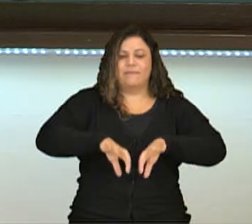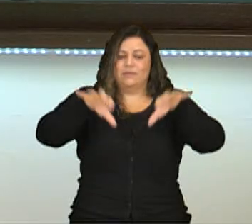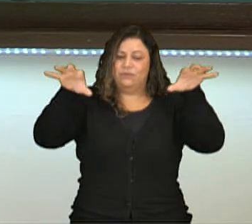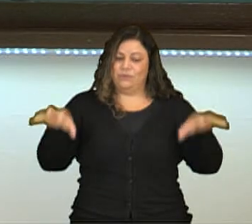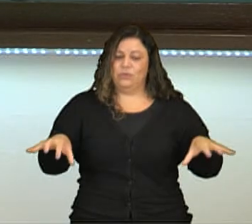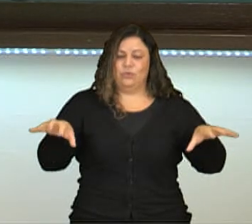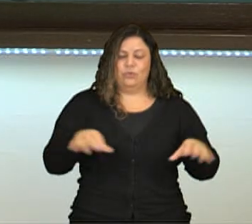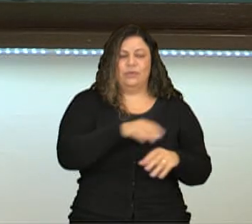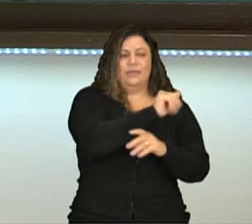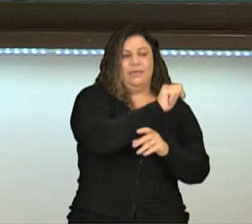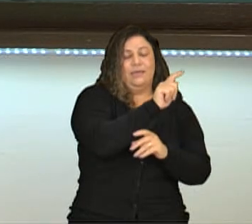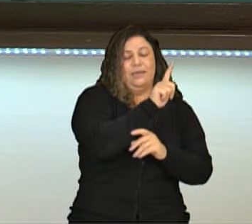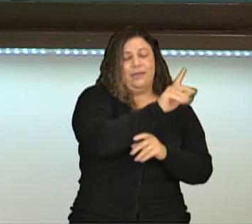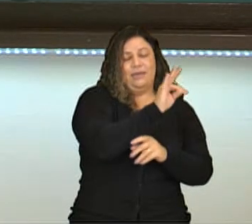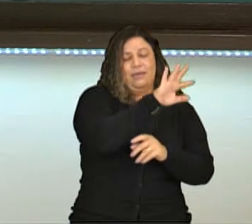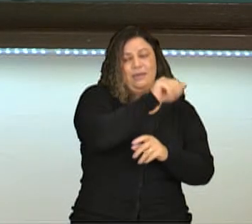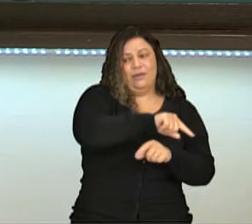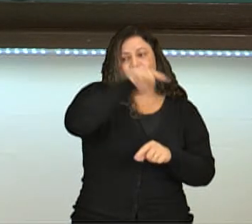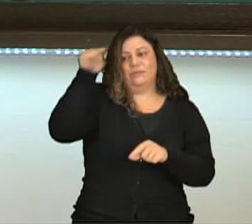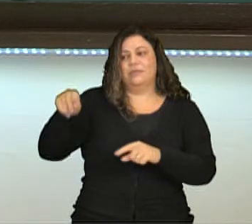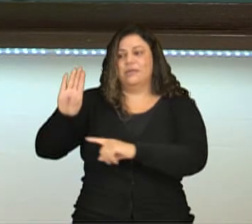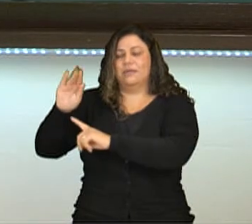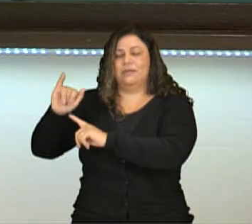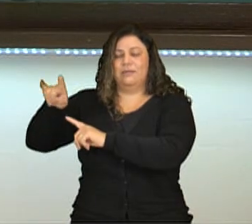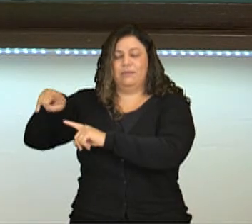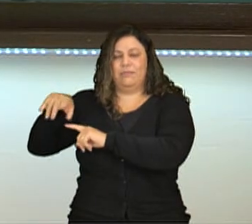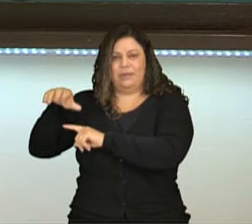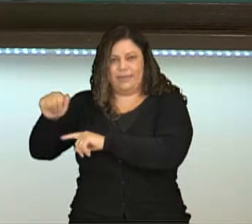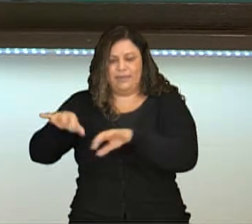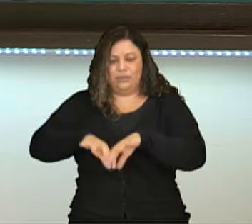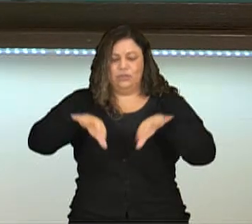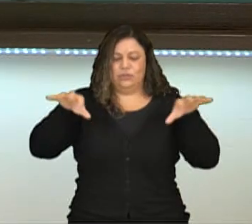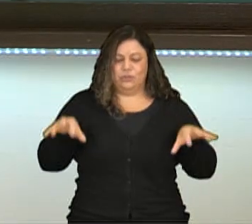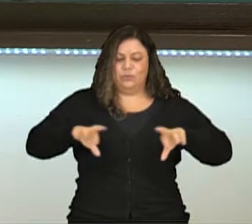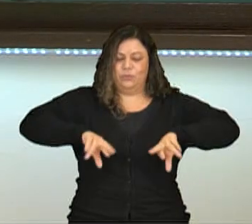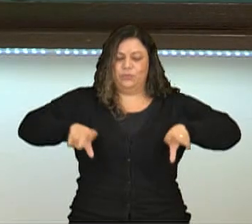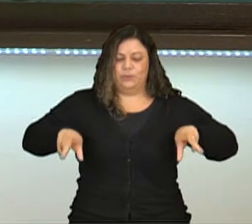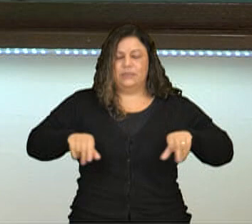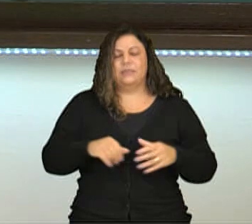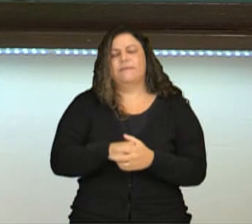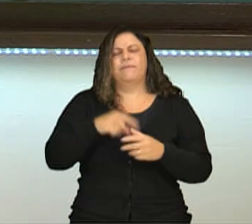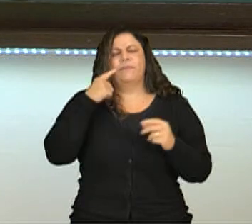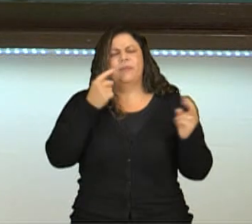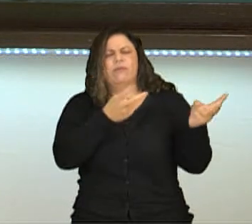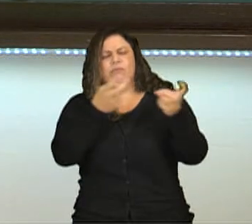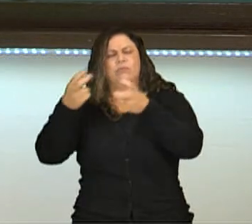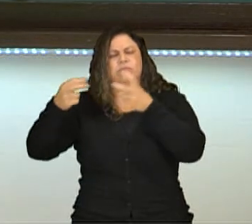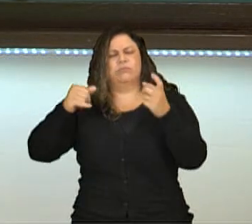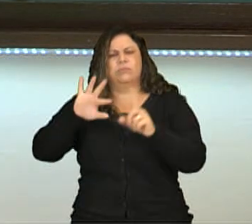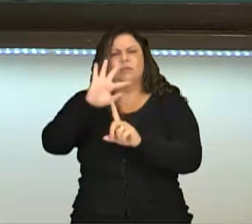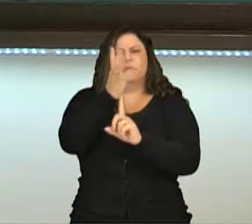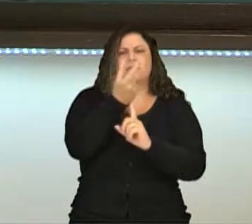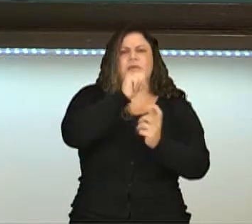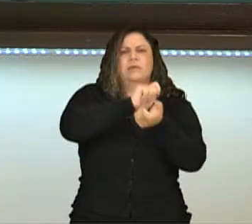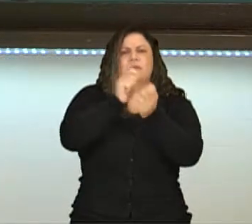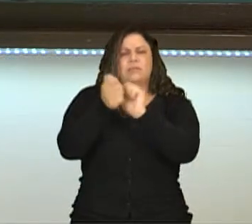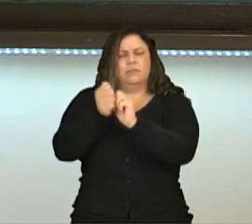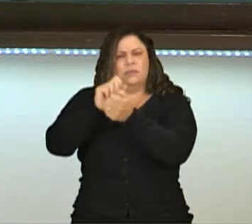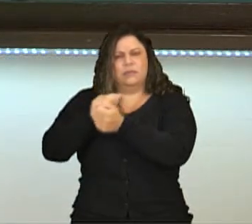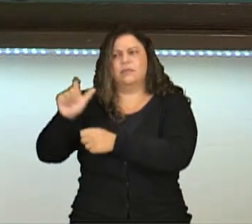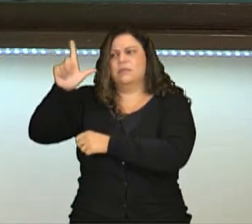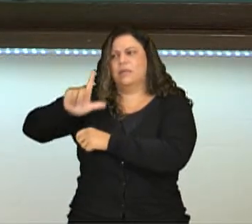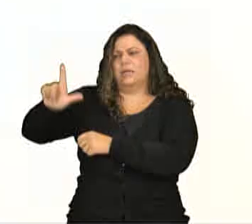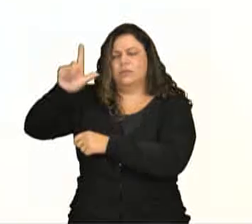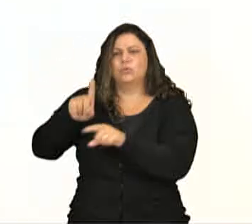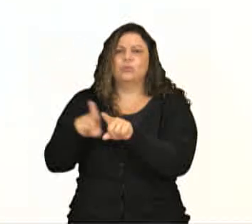vamos ver o Renascimento comercial, as manifestações, tanto nas artes plásticas, pintura e escultura, como na literatura. Aqui